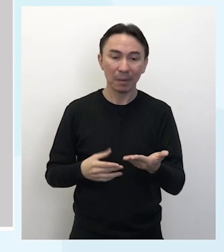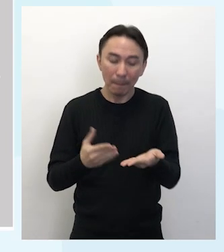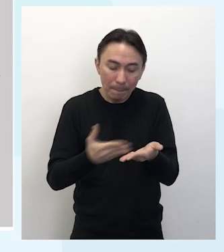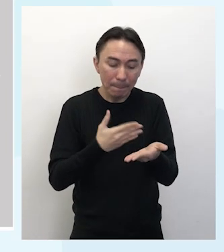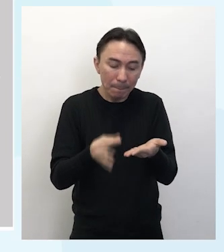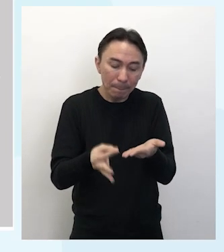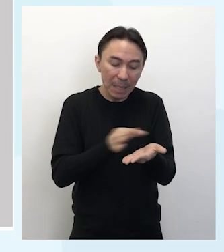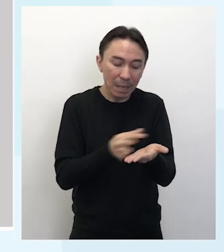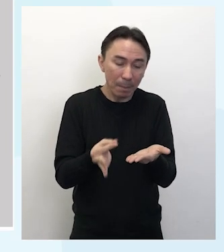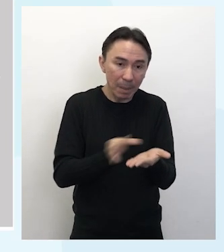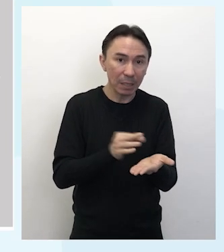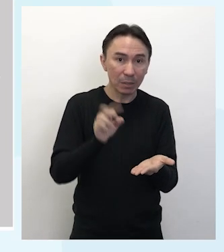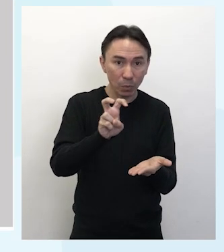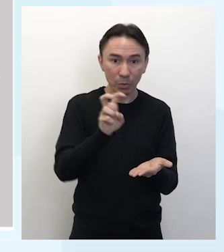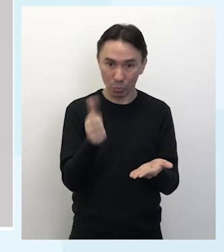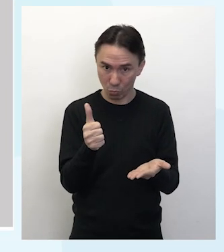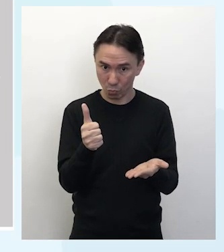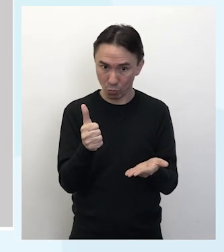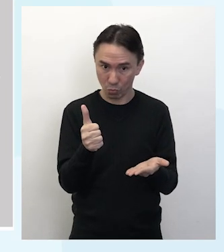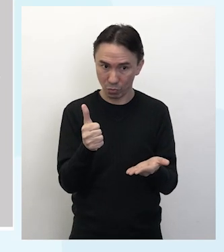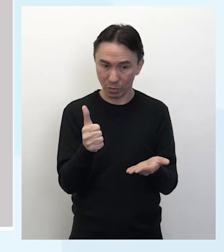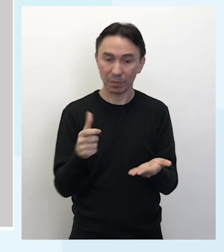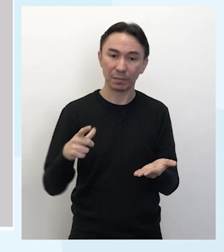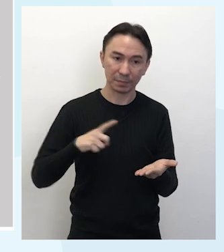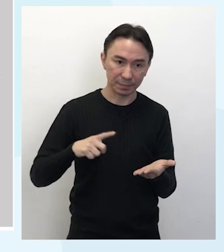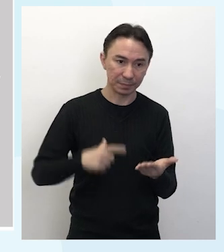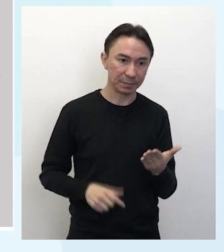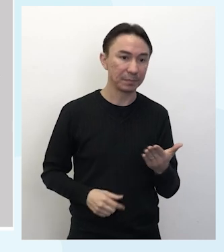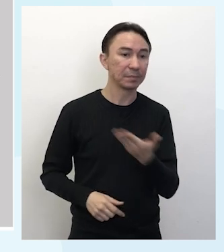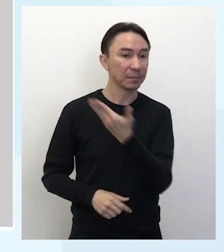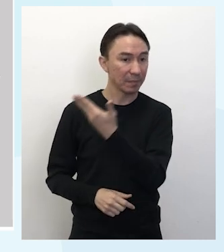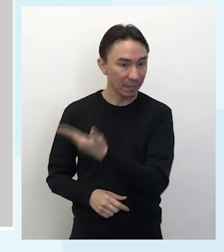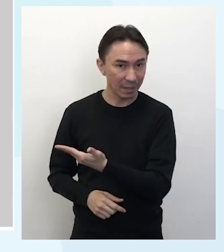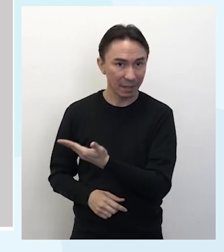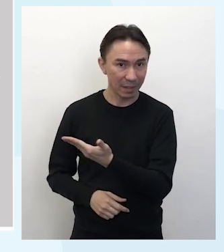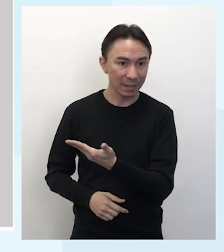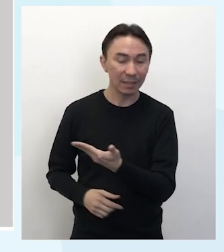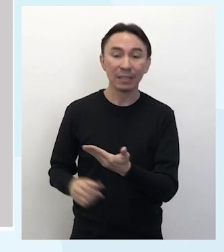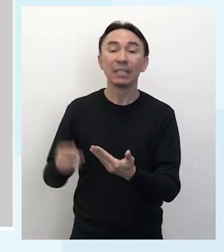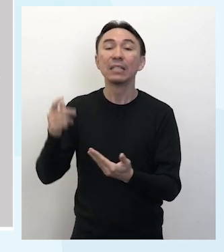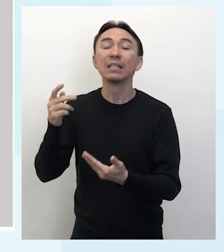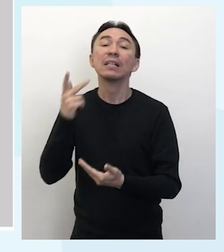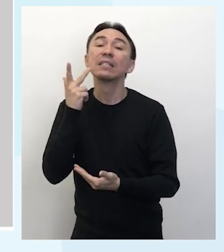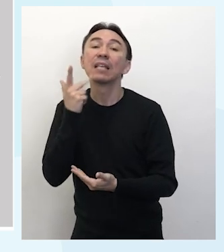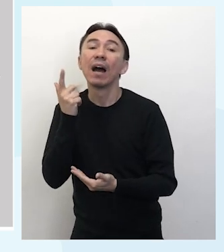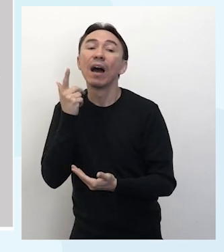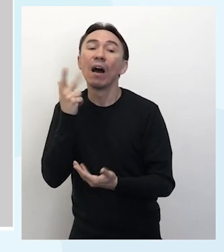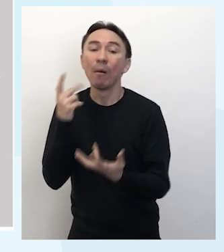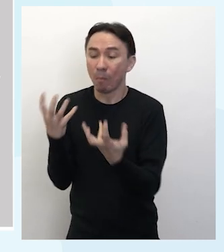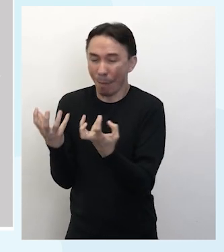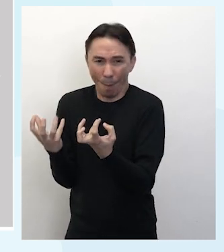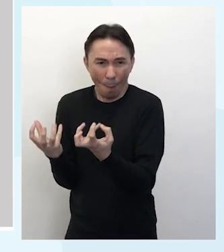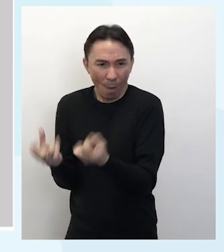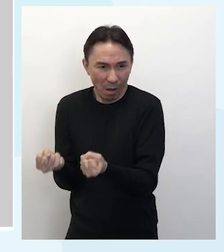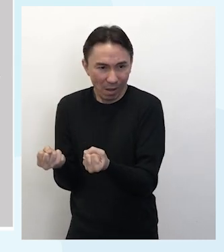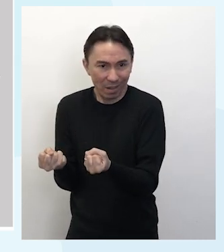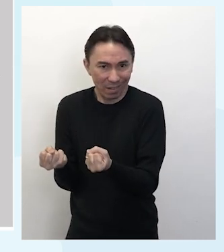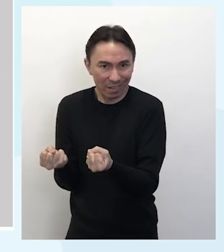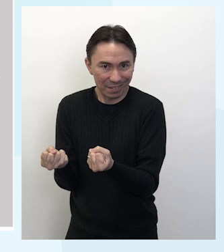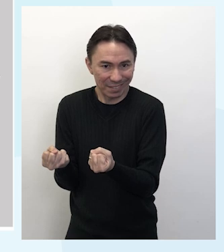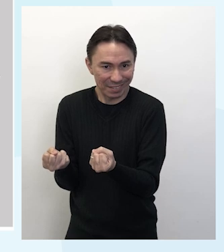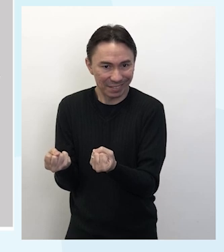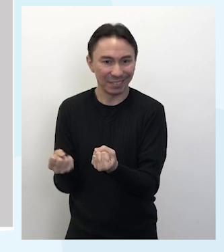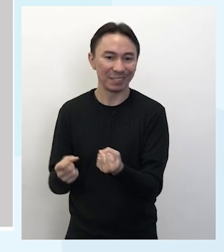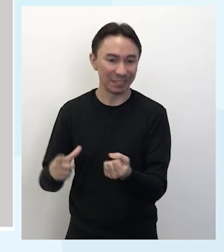aí escrito. Então, A Seca do Ceará, com Leandro Gomes de Barros. A gente